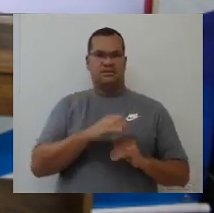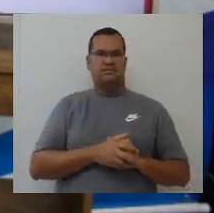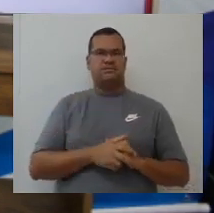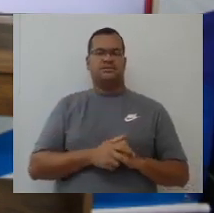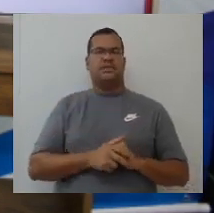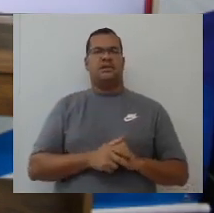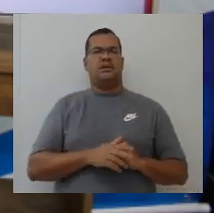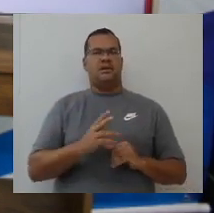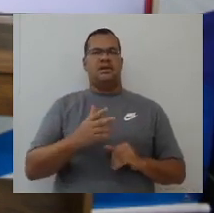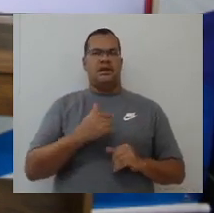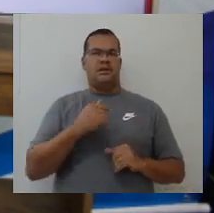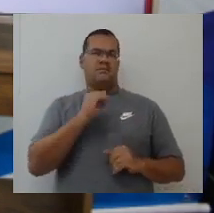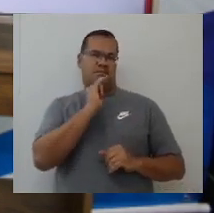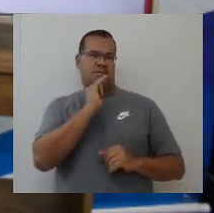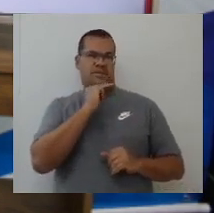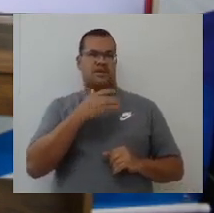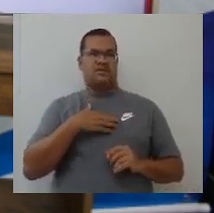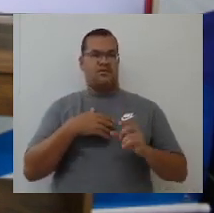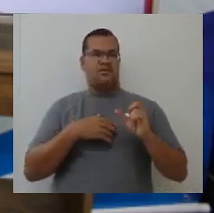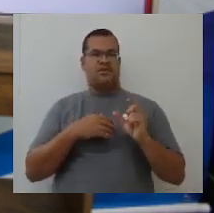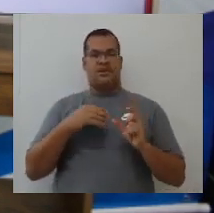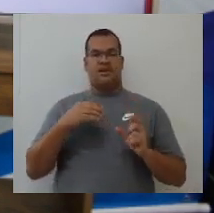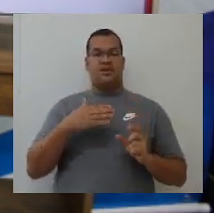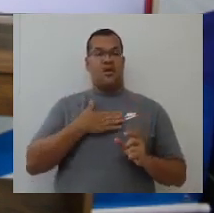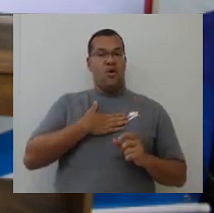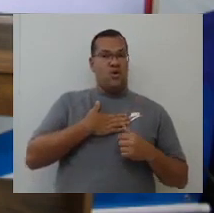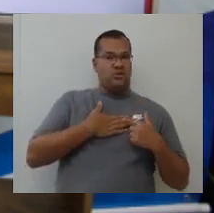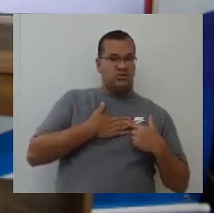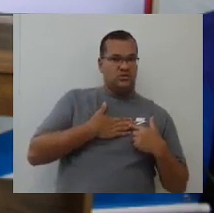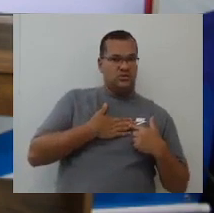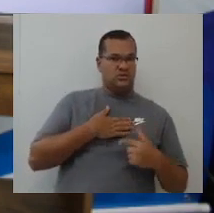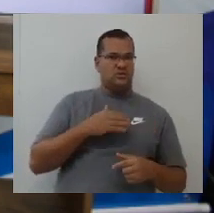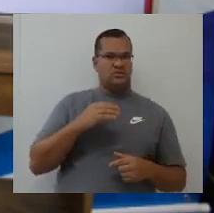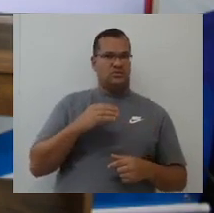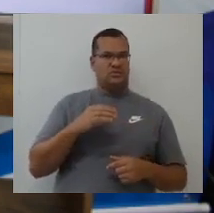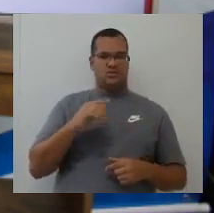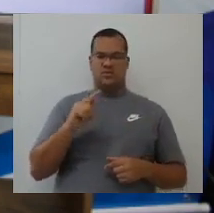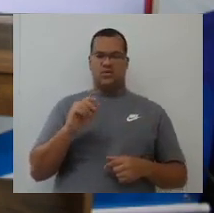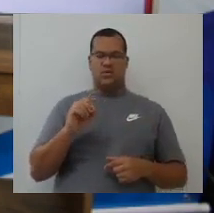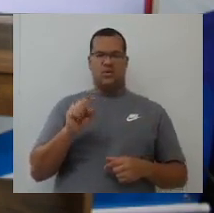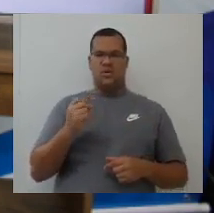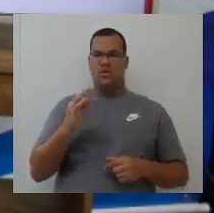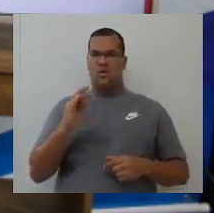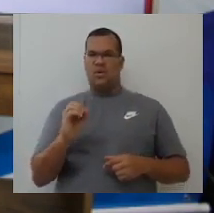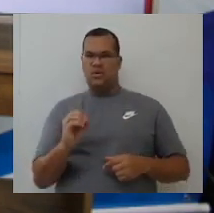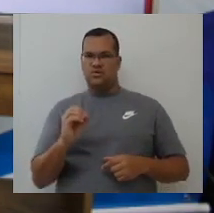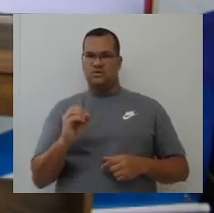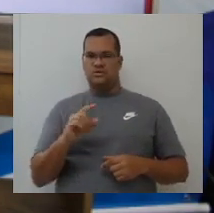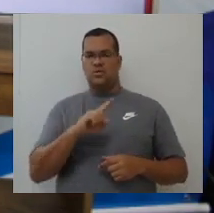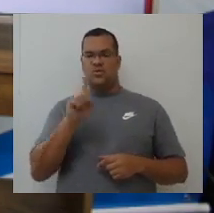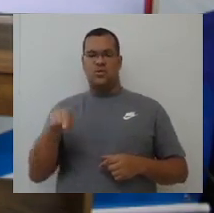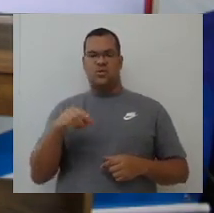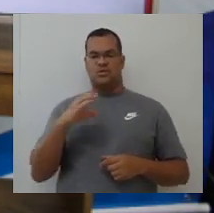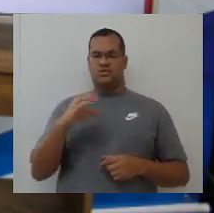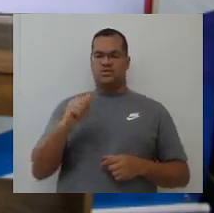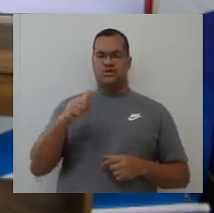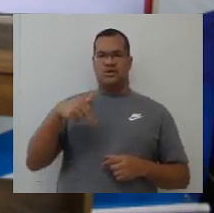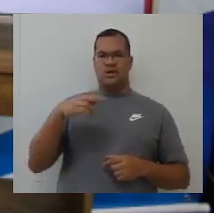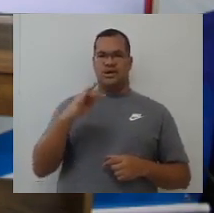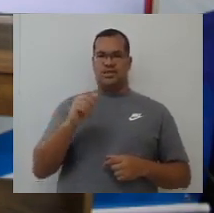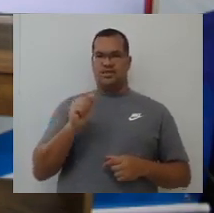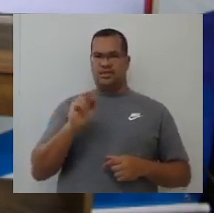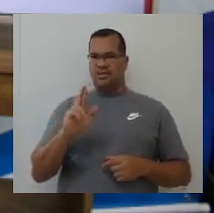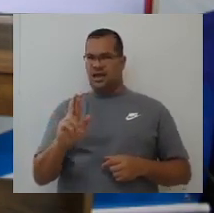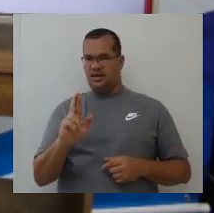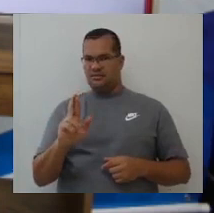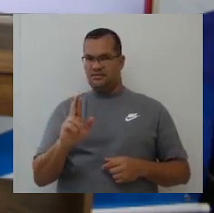pessoa de singular, né? Eu gosto. E o outro verbo, cantar, ele não está conjugado. Ele está no infinitivo, na forma bruta. Então, nesse caso, transformando